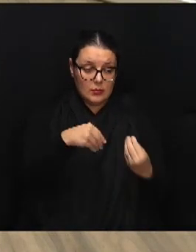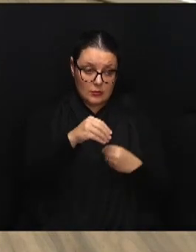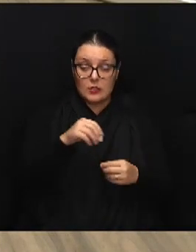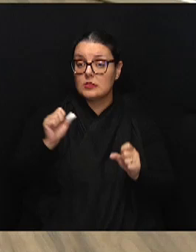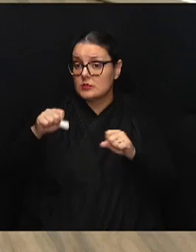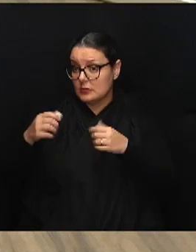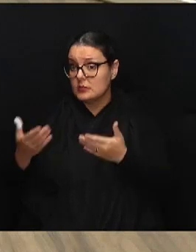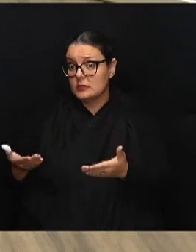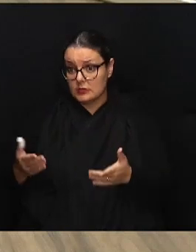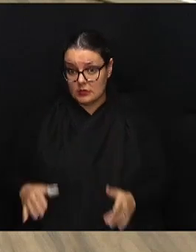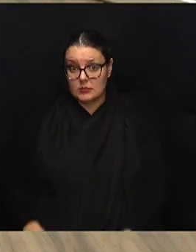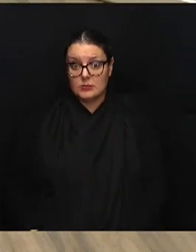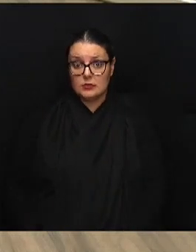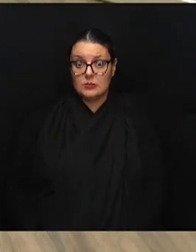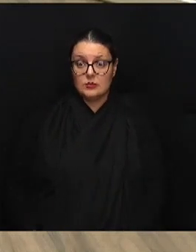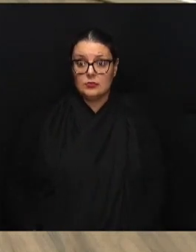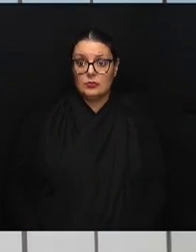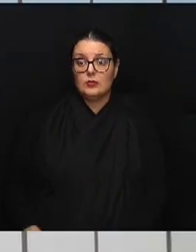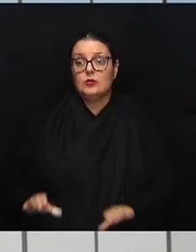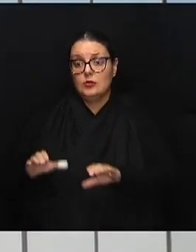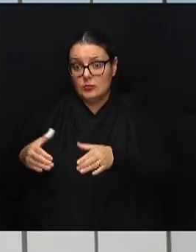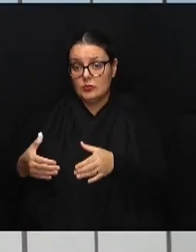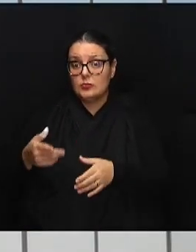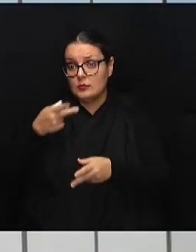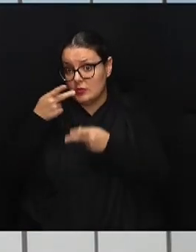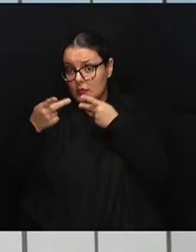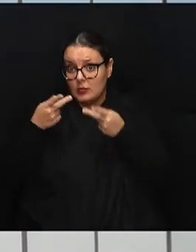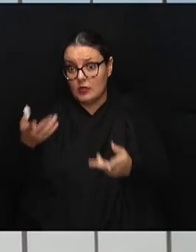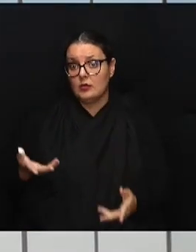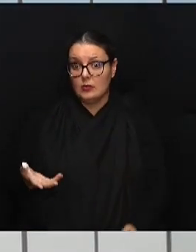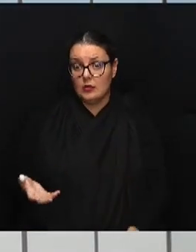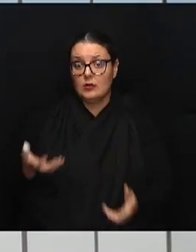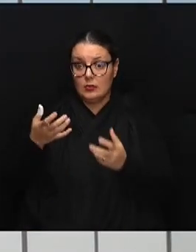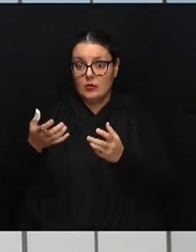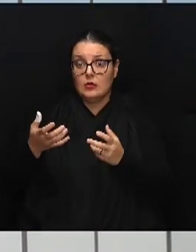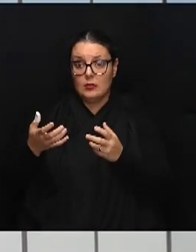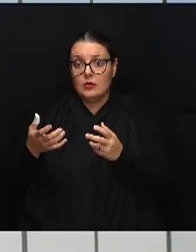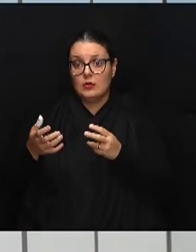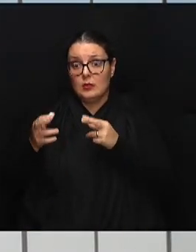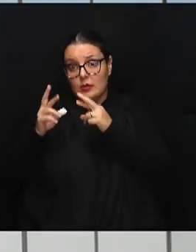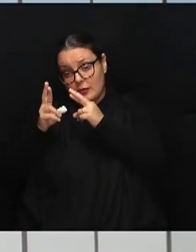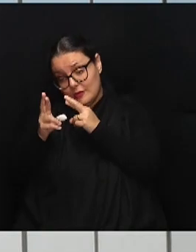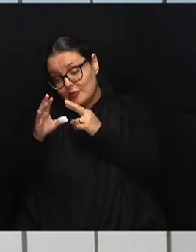né? Nos grupos as pessoas falam muito, eu quero mais é dormir de conchinha.